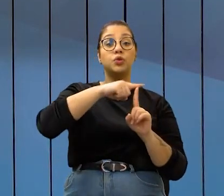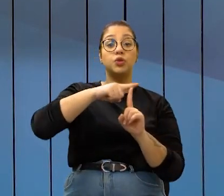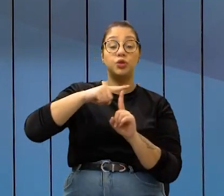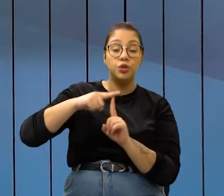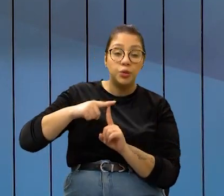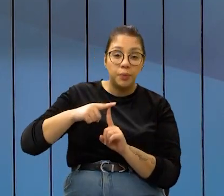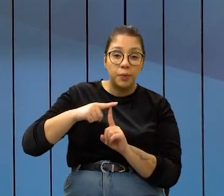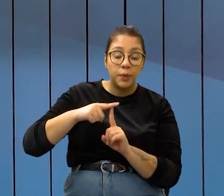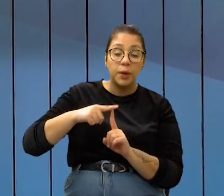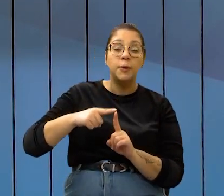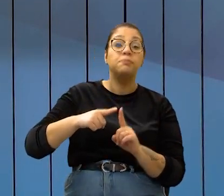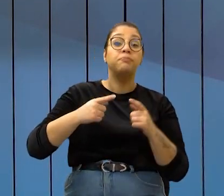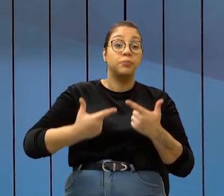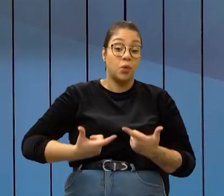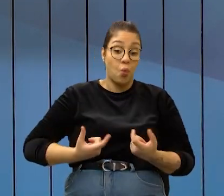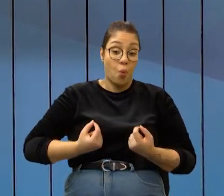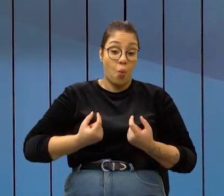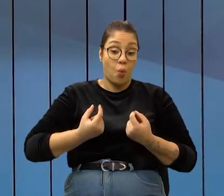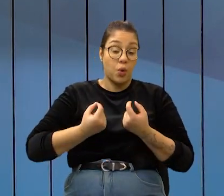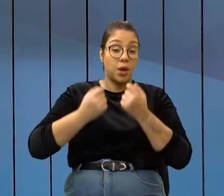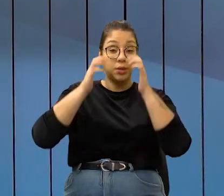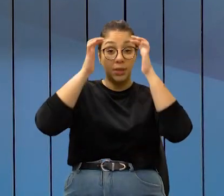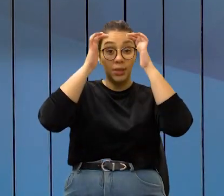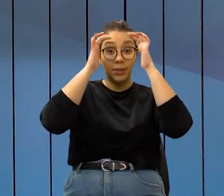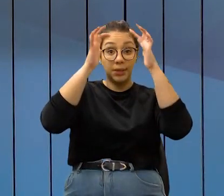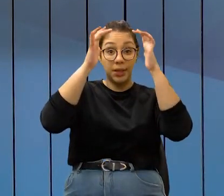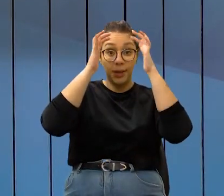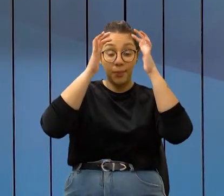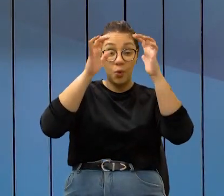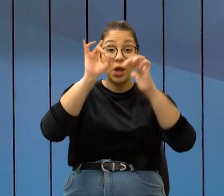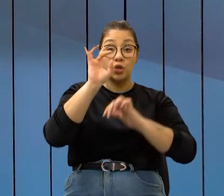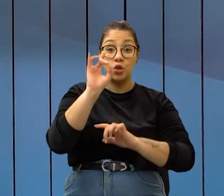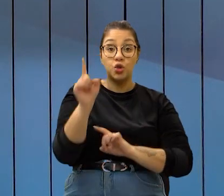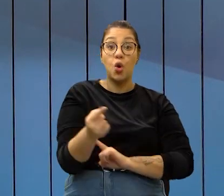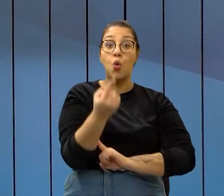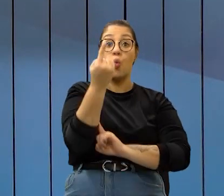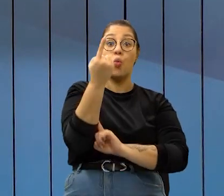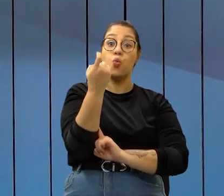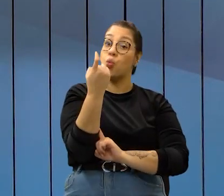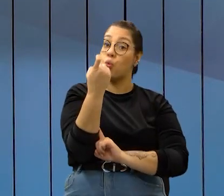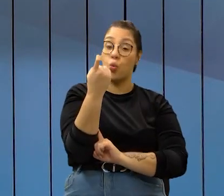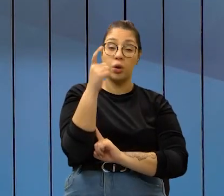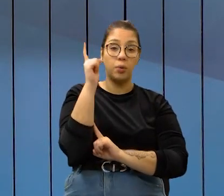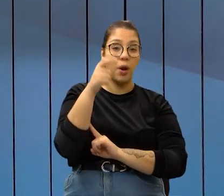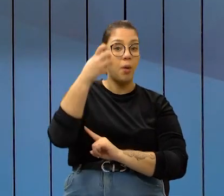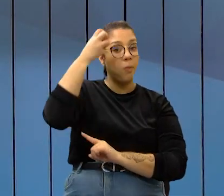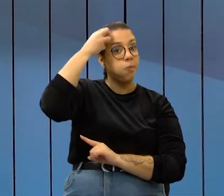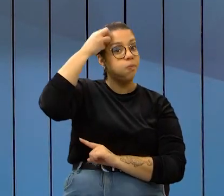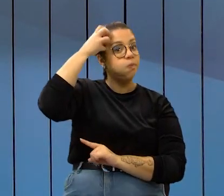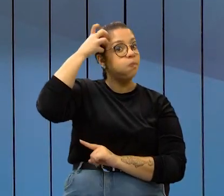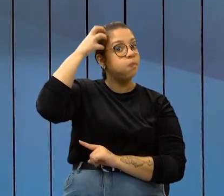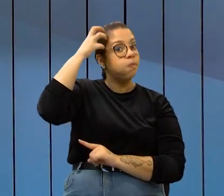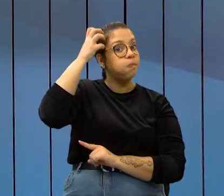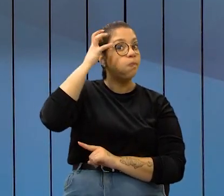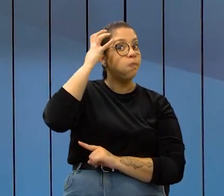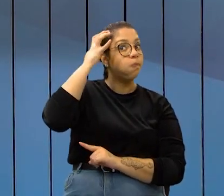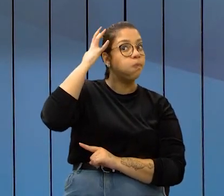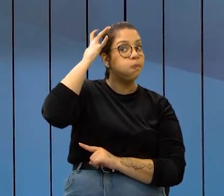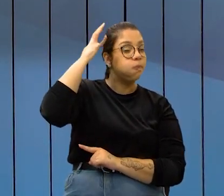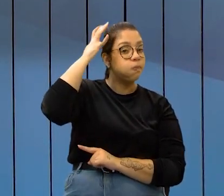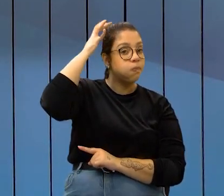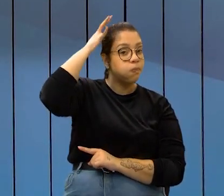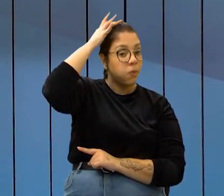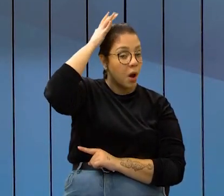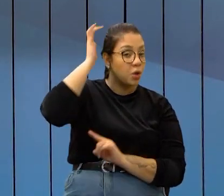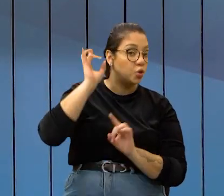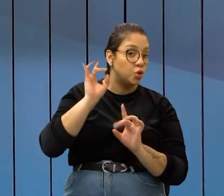tipos. O câncer cerebral, ele é só um tipo? É uma massa que cresce ali em algum ponto